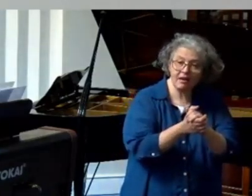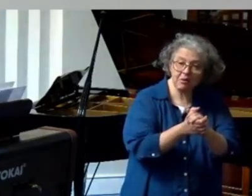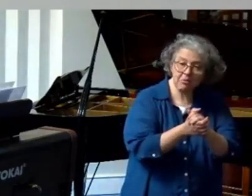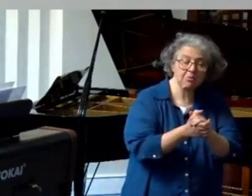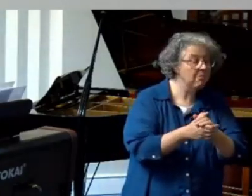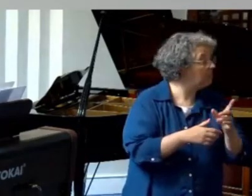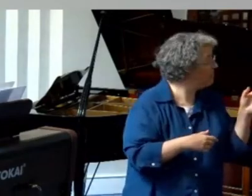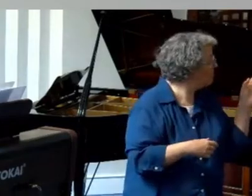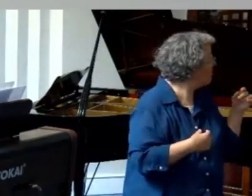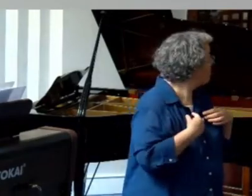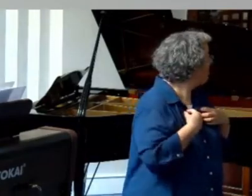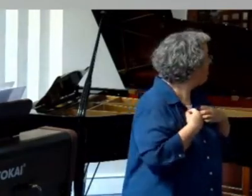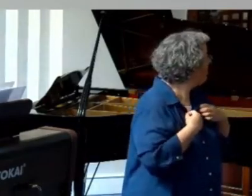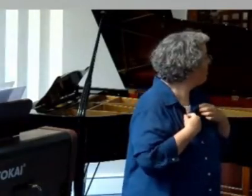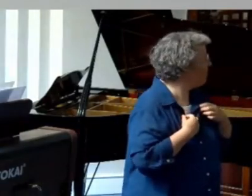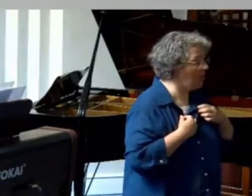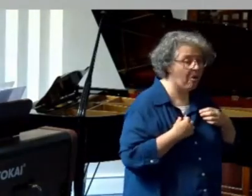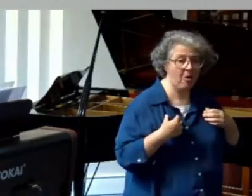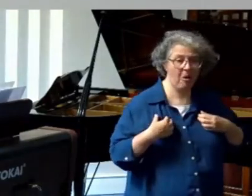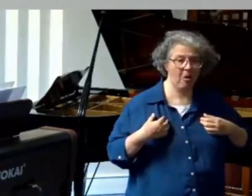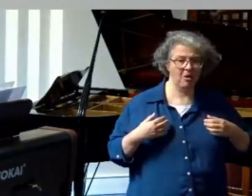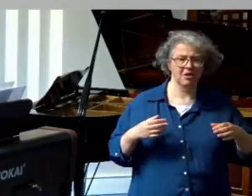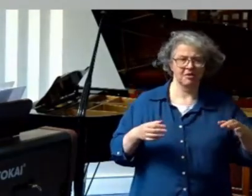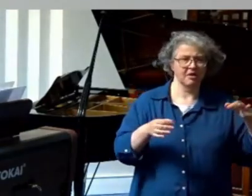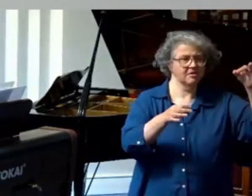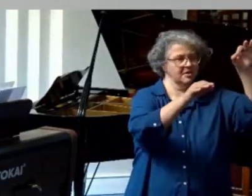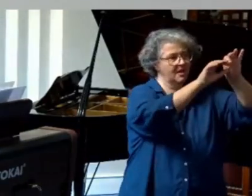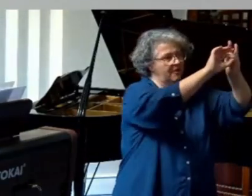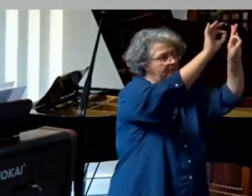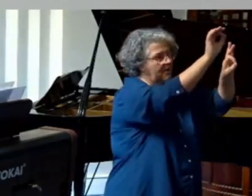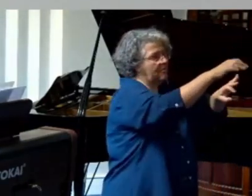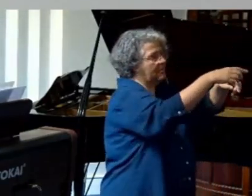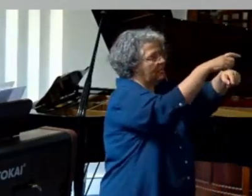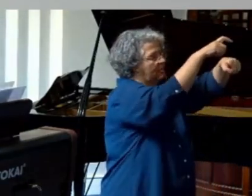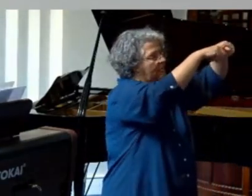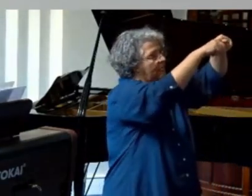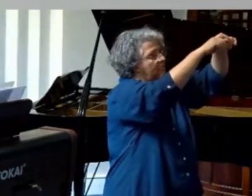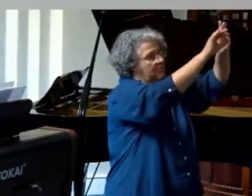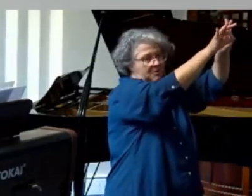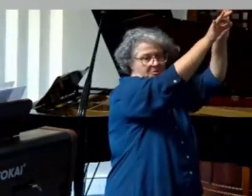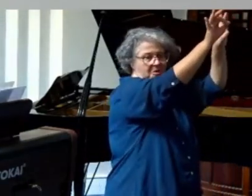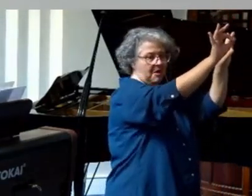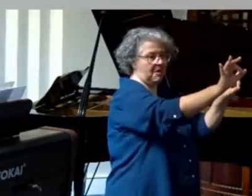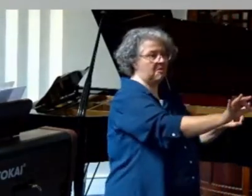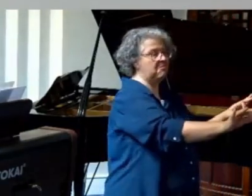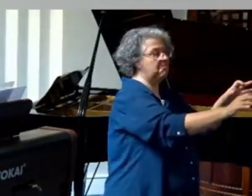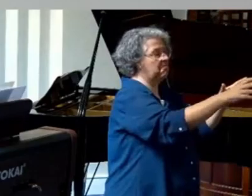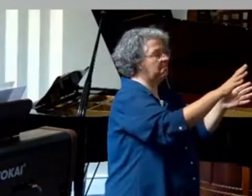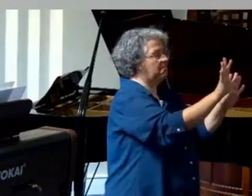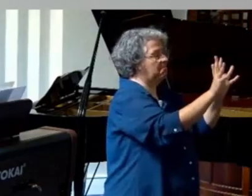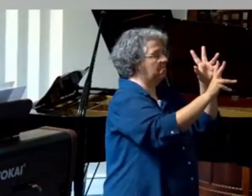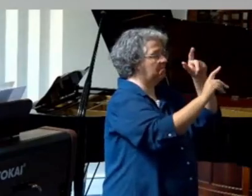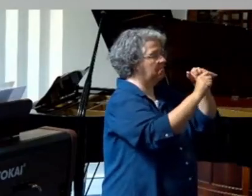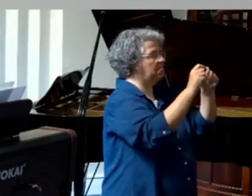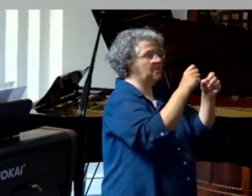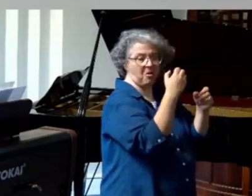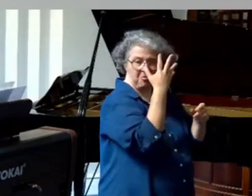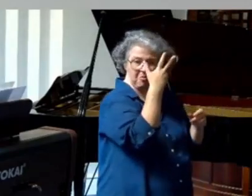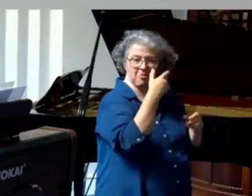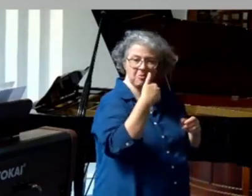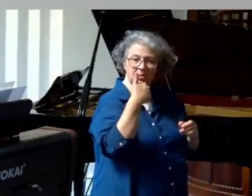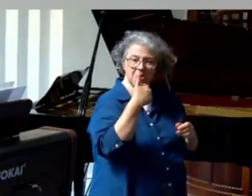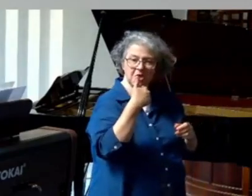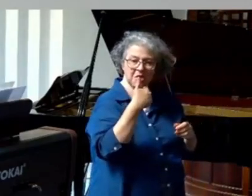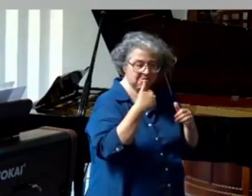e saírem do roupeiro, viu? Chegaram todos brilhosos e bonitos e de repente saíram cheios de bolinhas e lugares assim. E